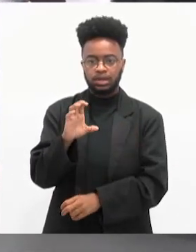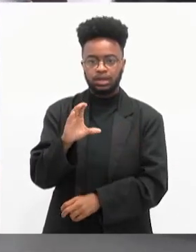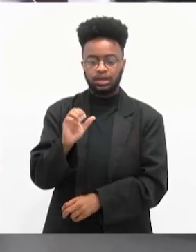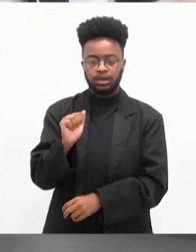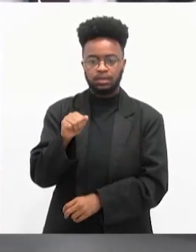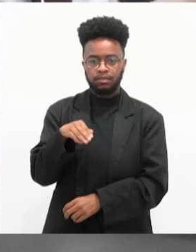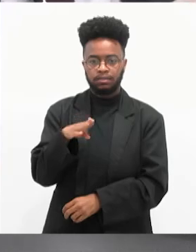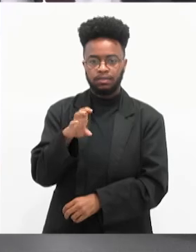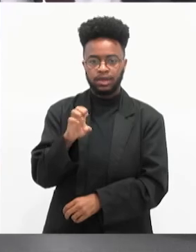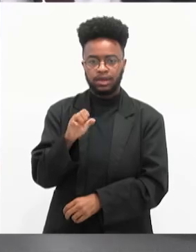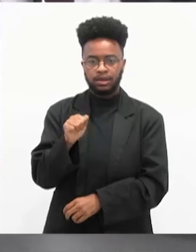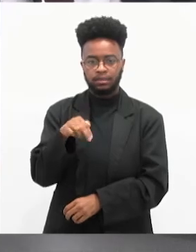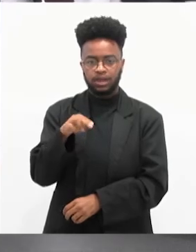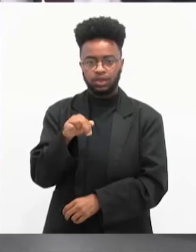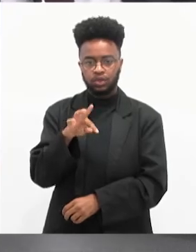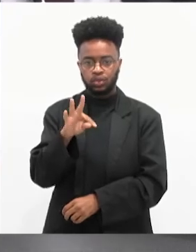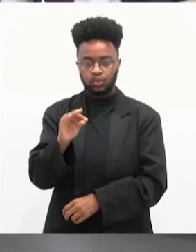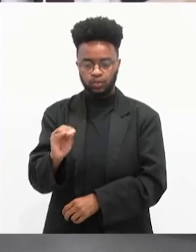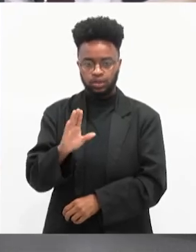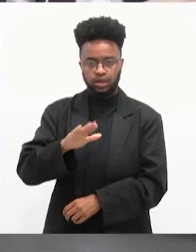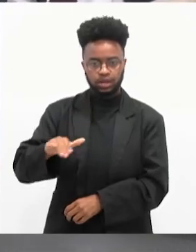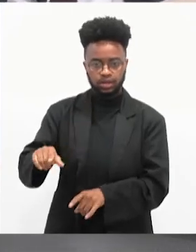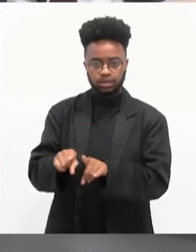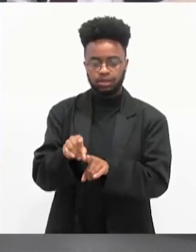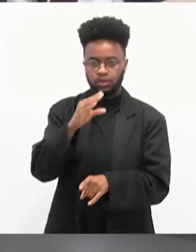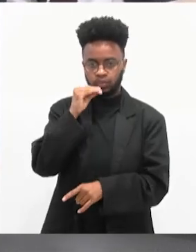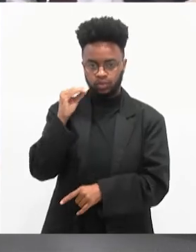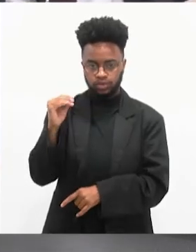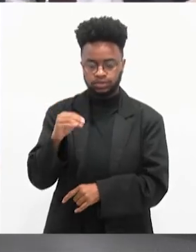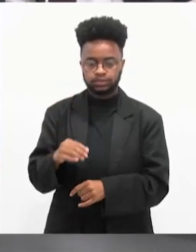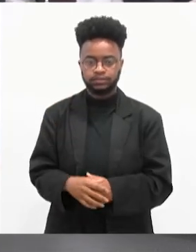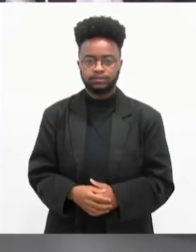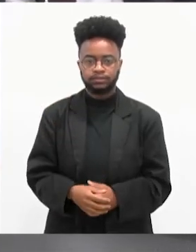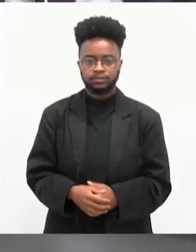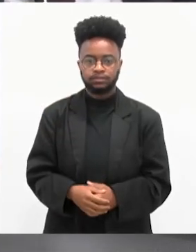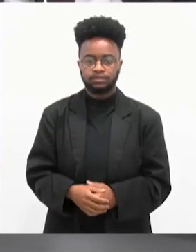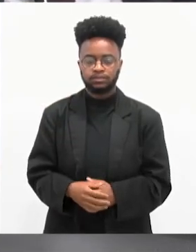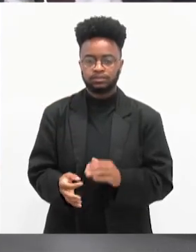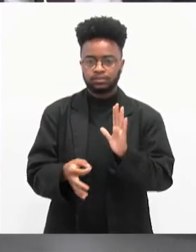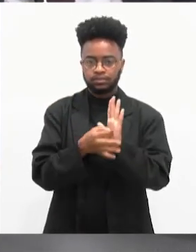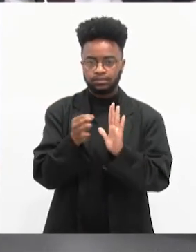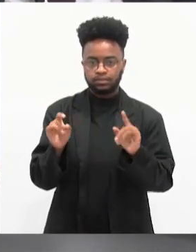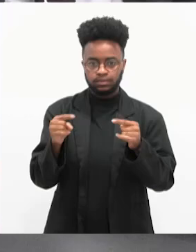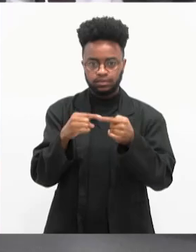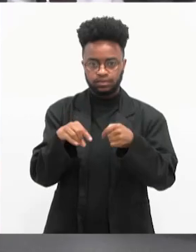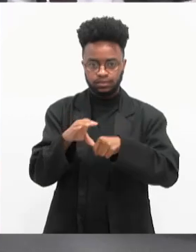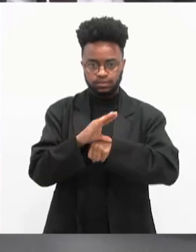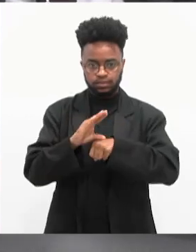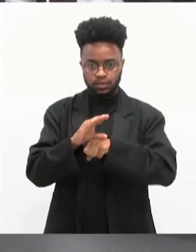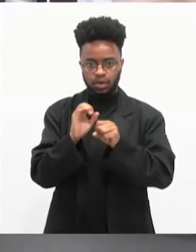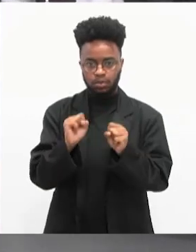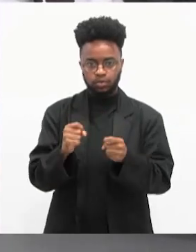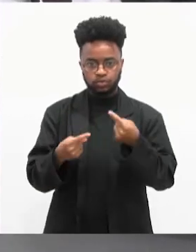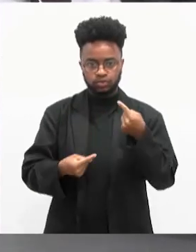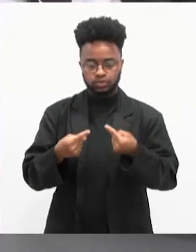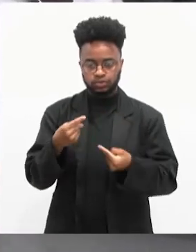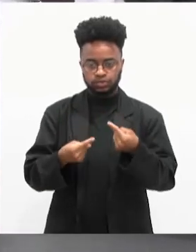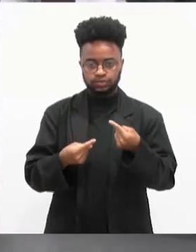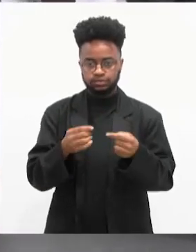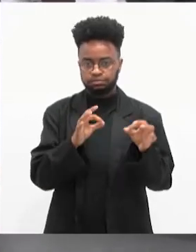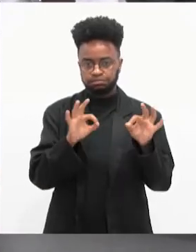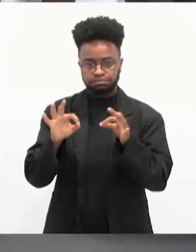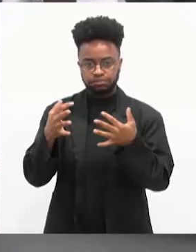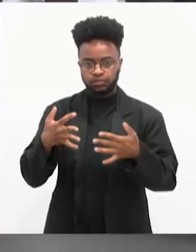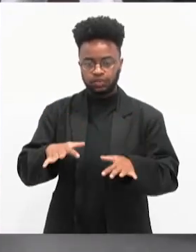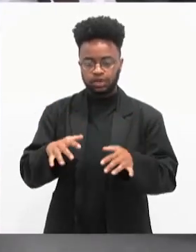crianças e adolescentes na forma que menciona. O parecer é pela constitucionalidade. Em discussão. Não